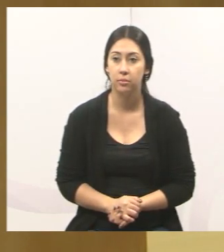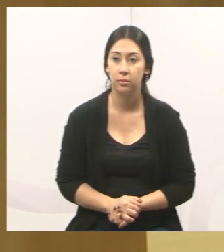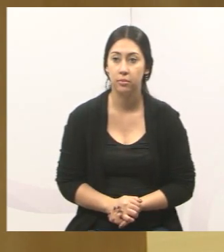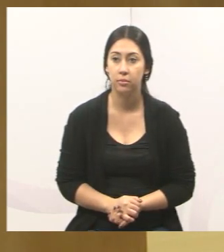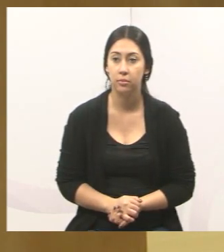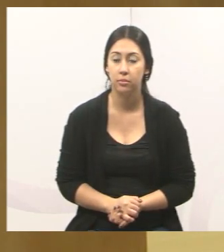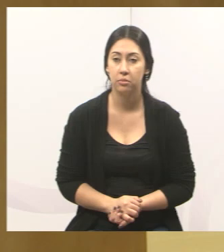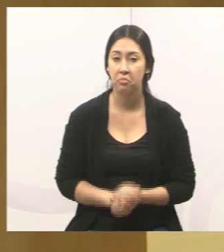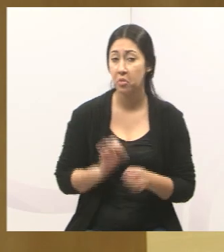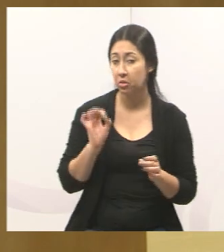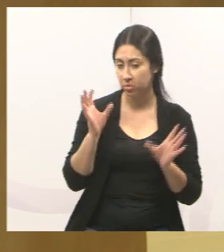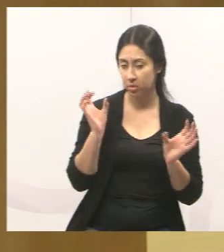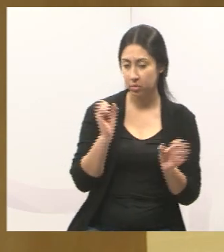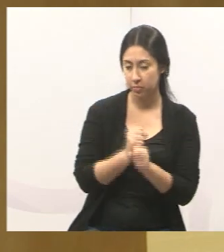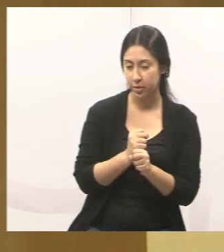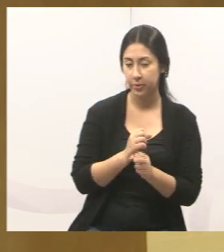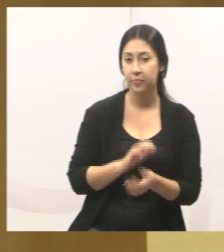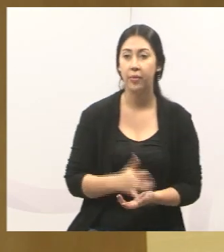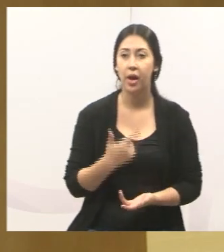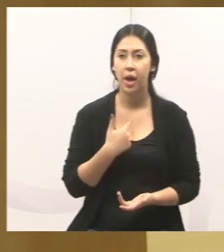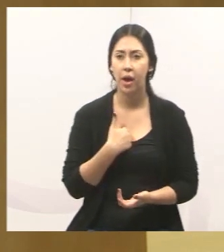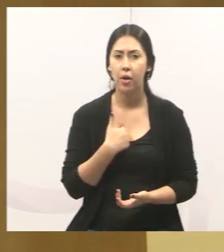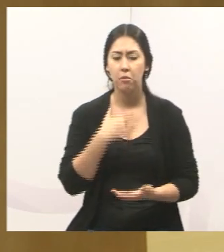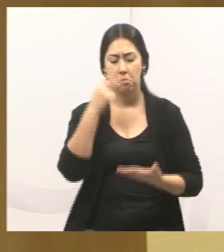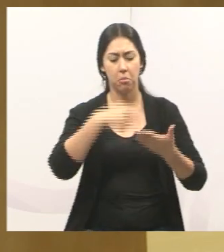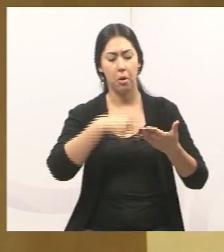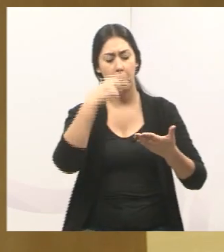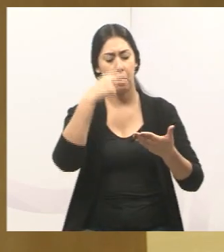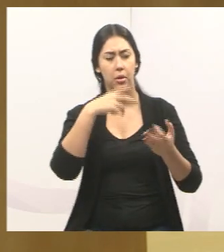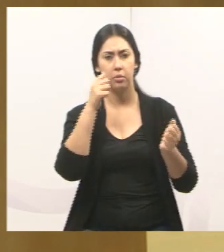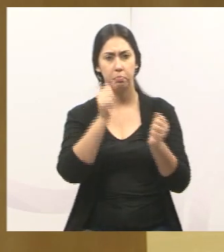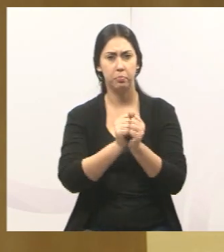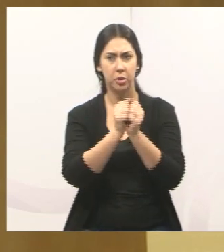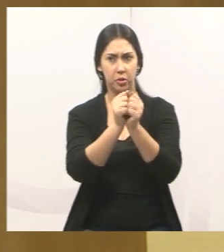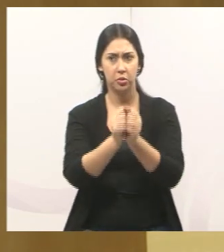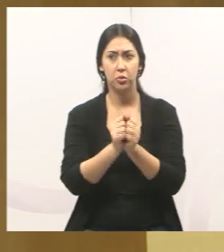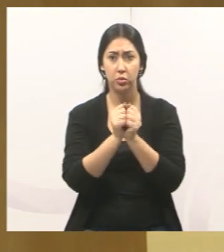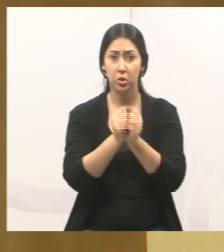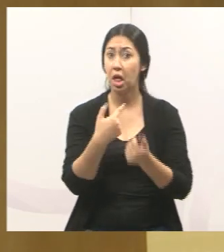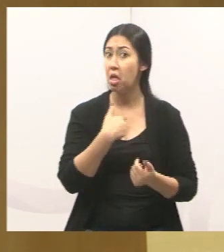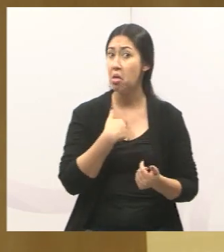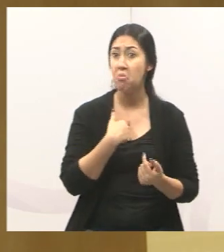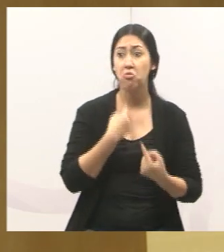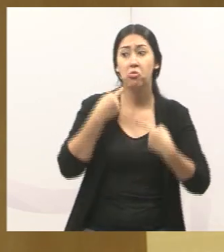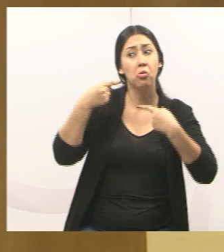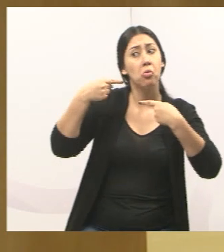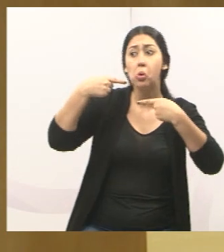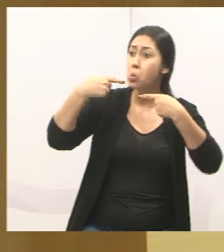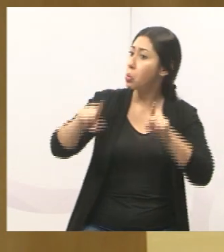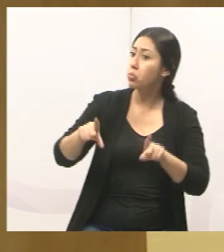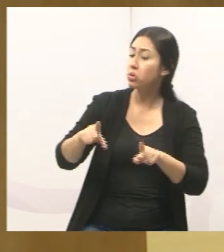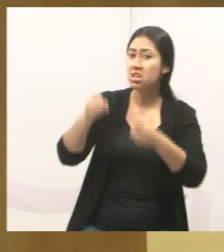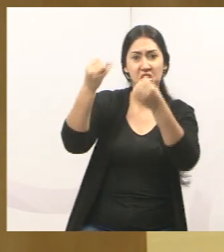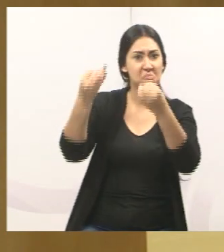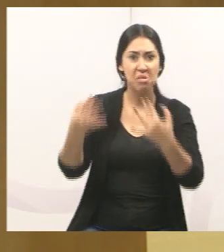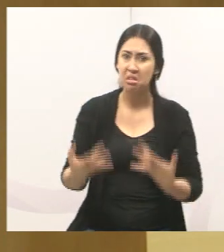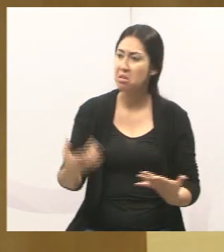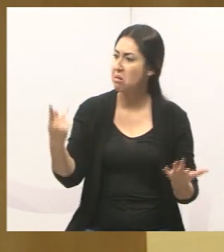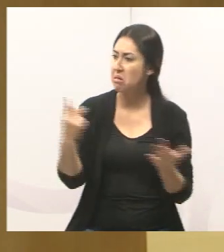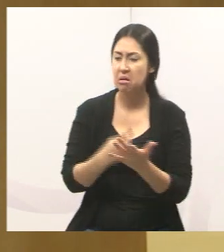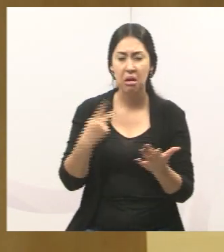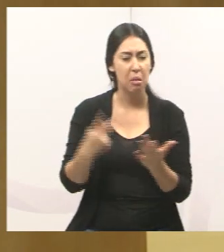Então, só finalizando, então eu vou acompanhar a análise do Tribunal de Contas, rejeitando as contas do